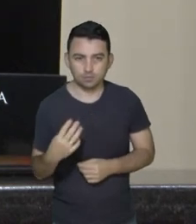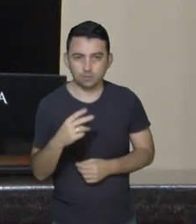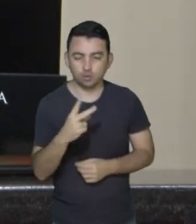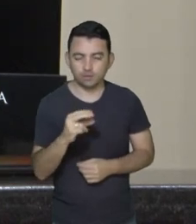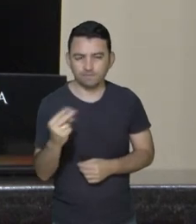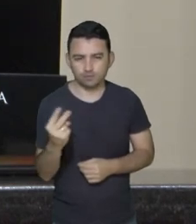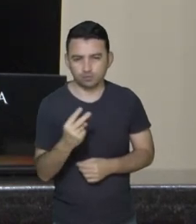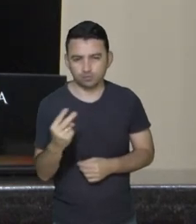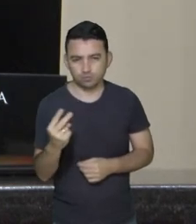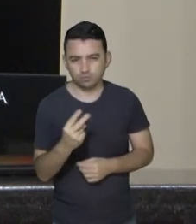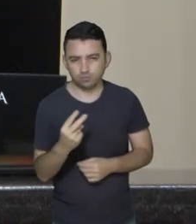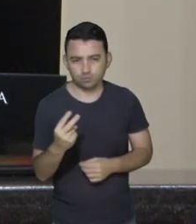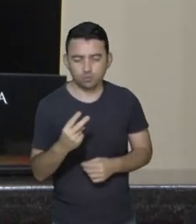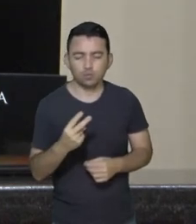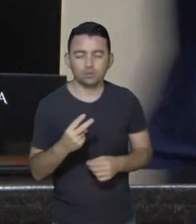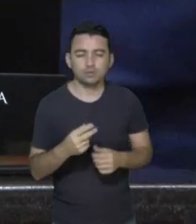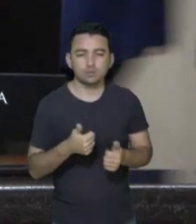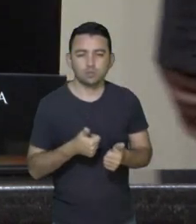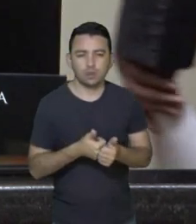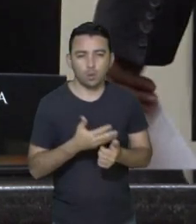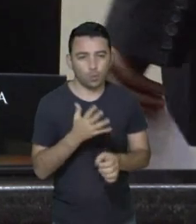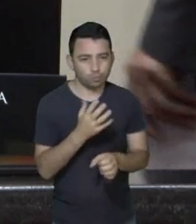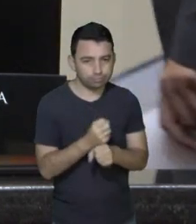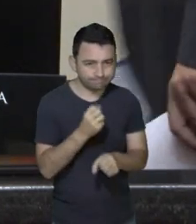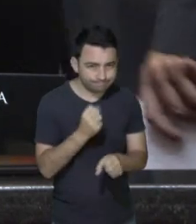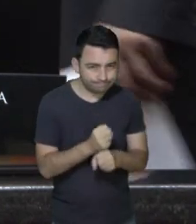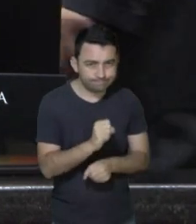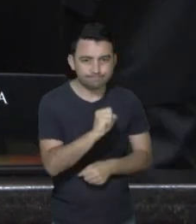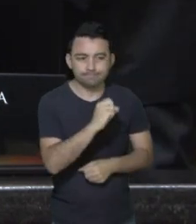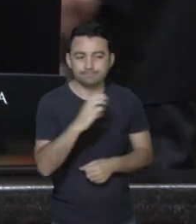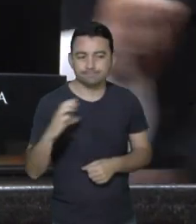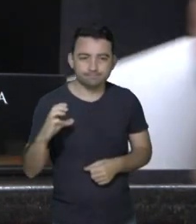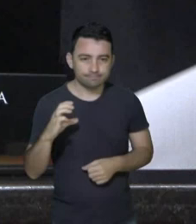032.4/2022, autor Tribunal de Contas do Estado de Santa Catarina, dispõe sobre...